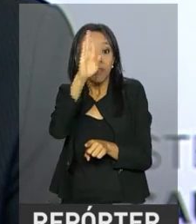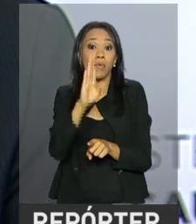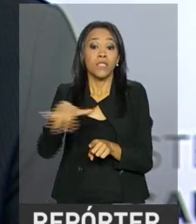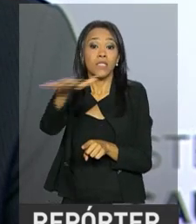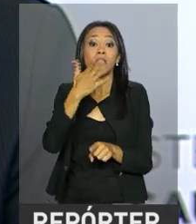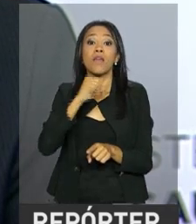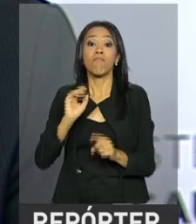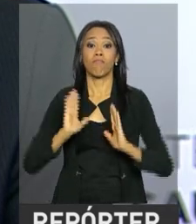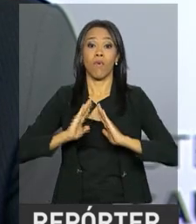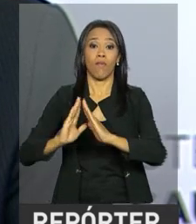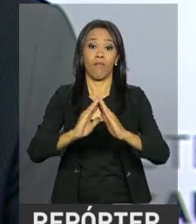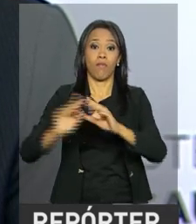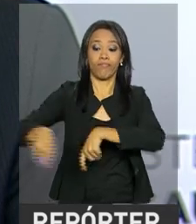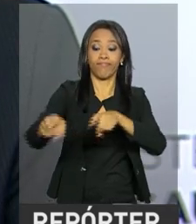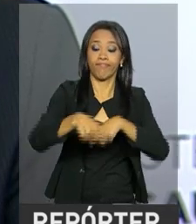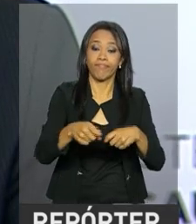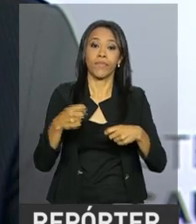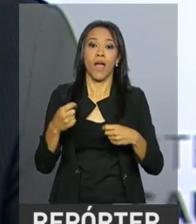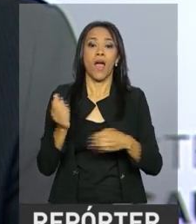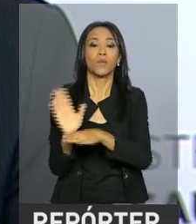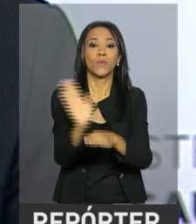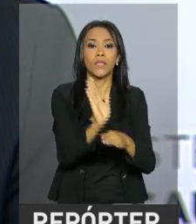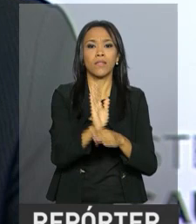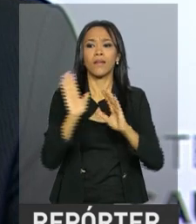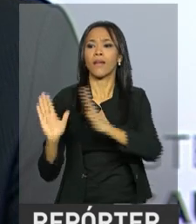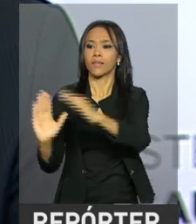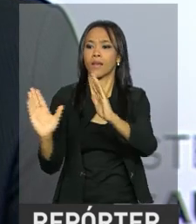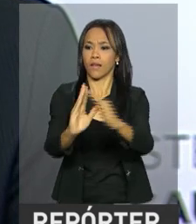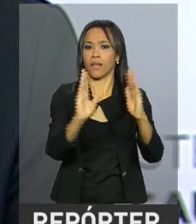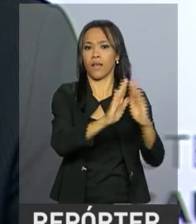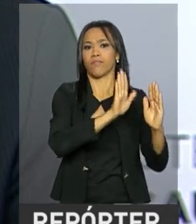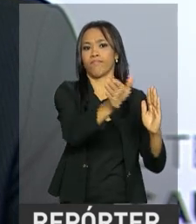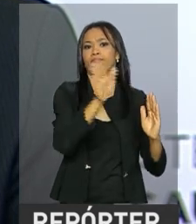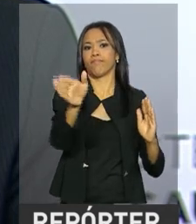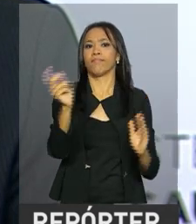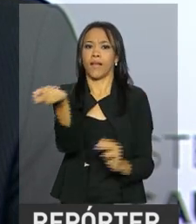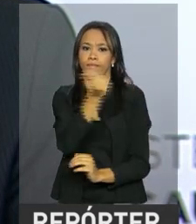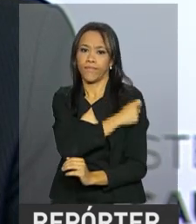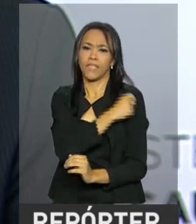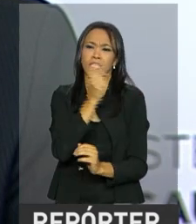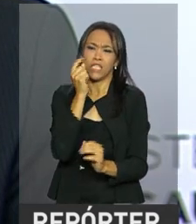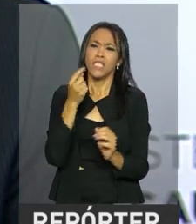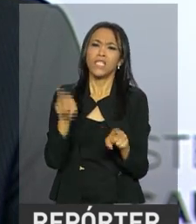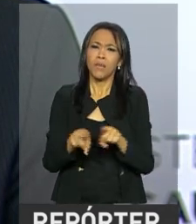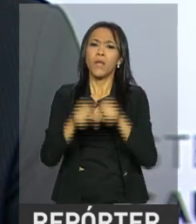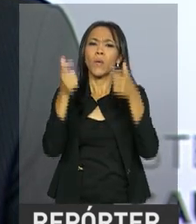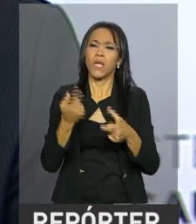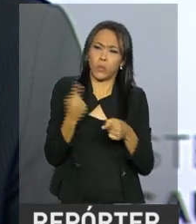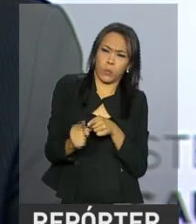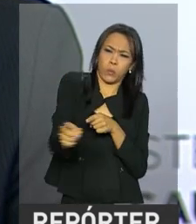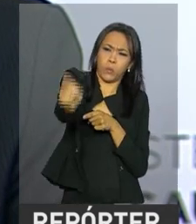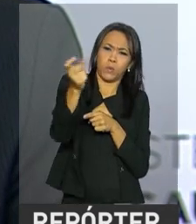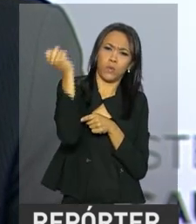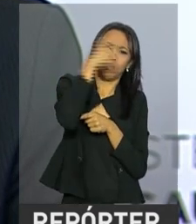ajudando na programação da vacinação casa a casa na ida a lugares dengue nos lugares de difícil acesso e